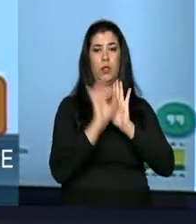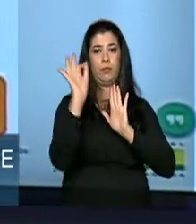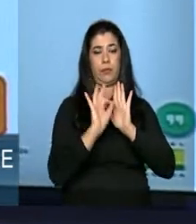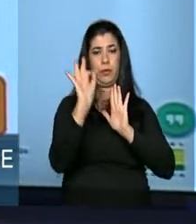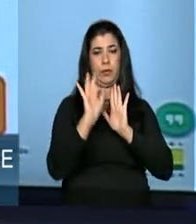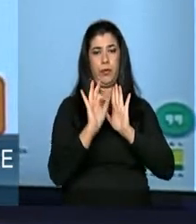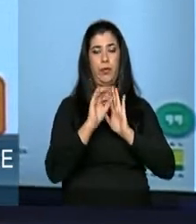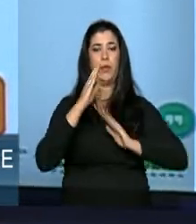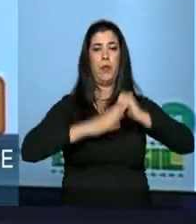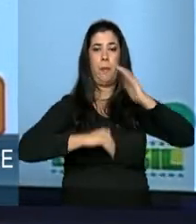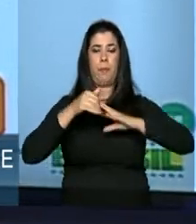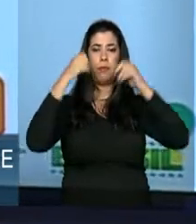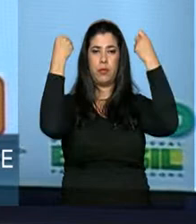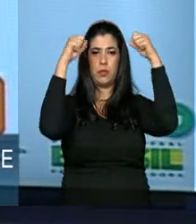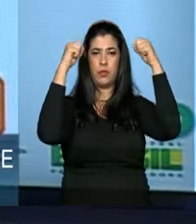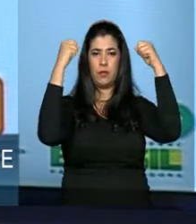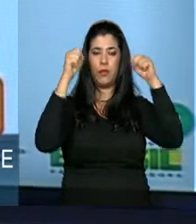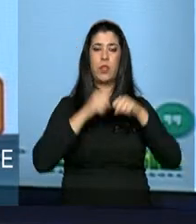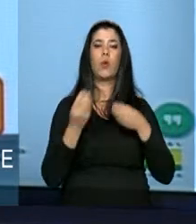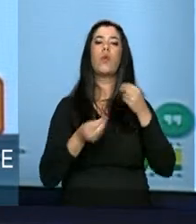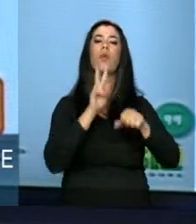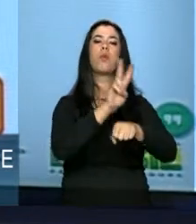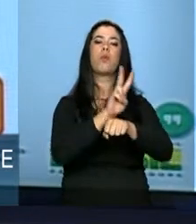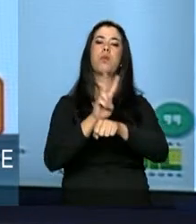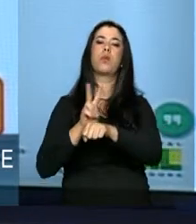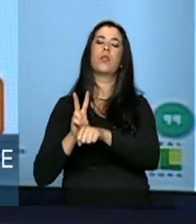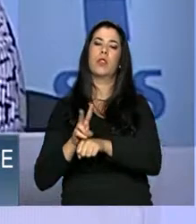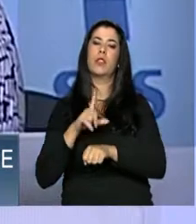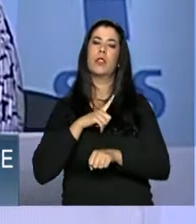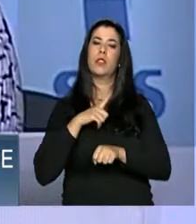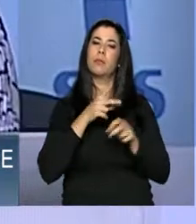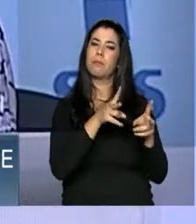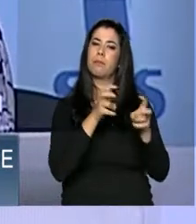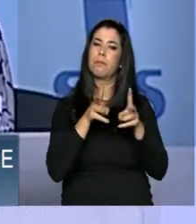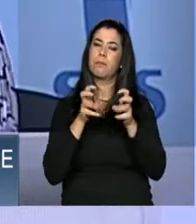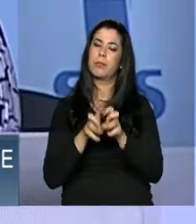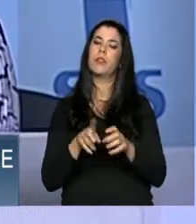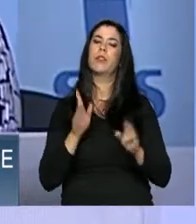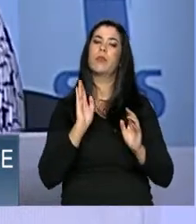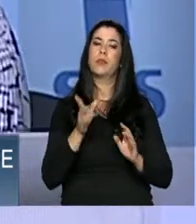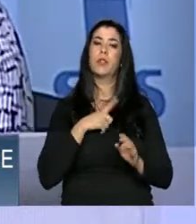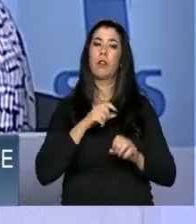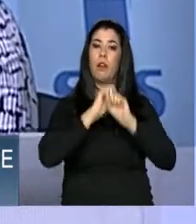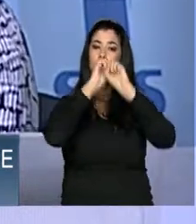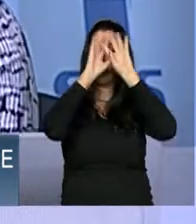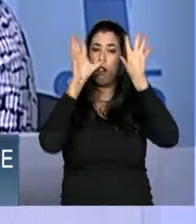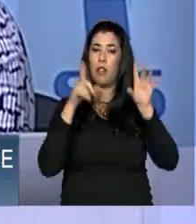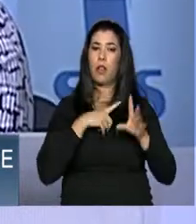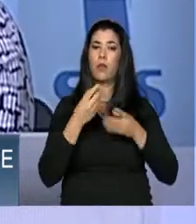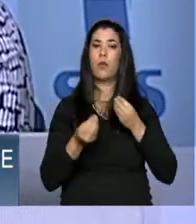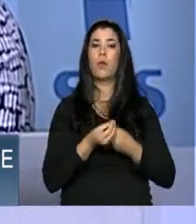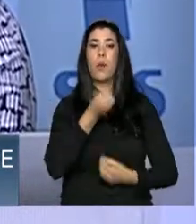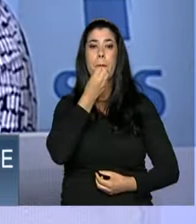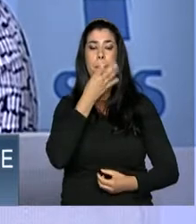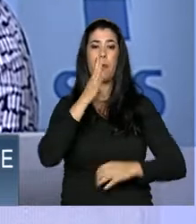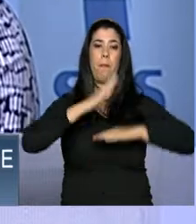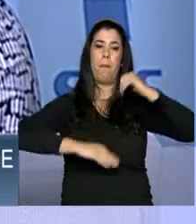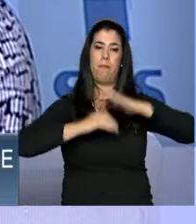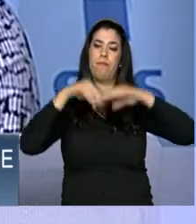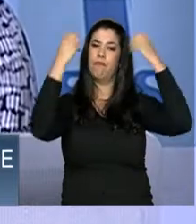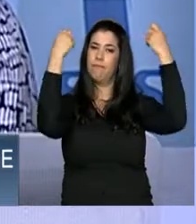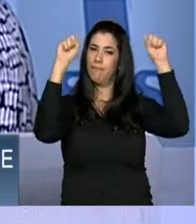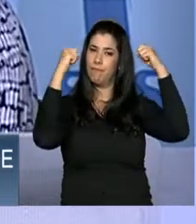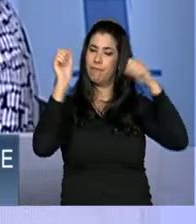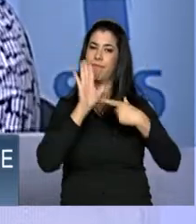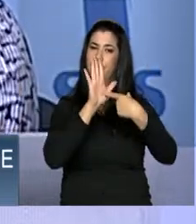física, o sentido do seu monitoramento é que nós temos muitas evidências do benefício da atividade física